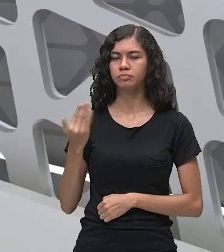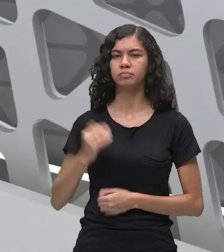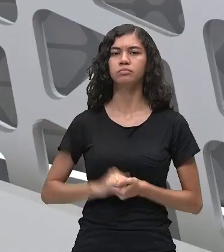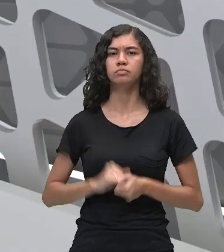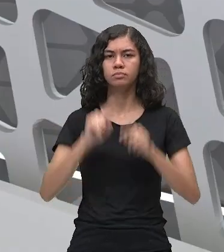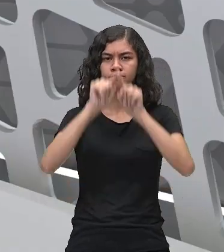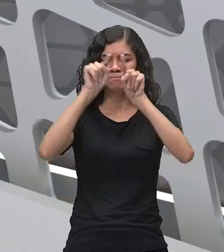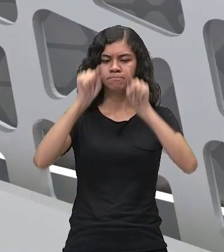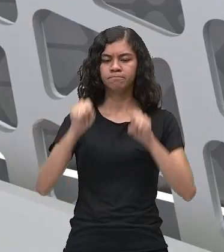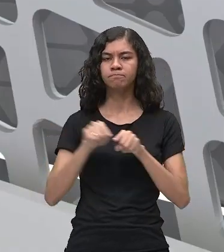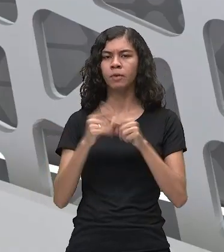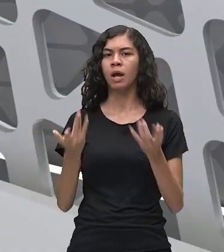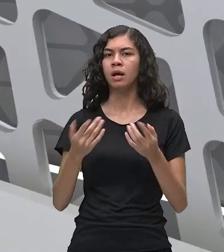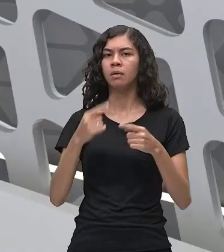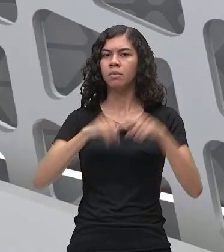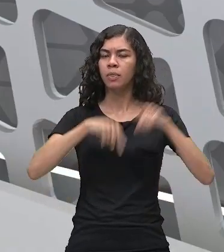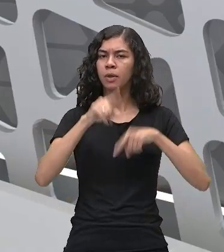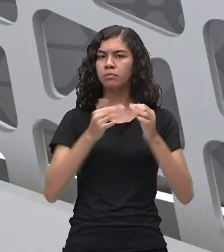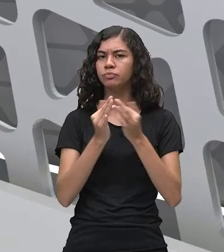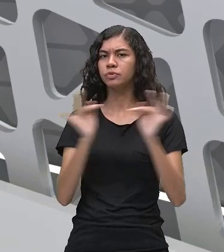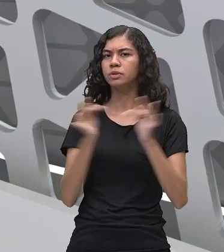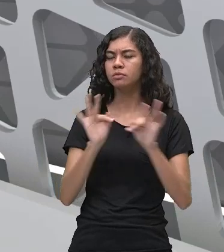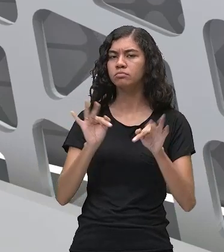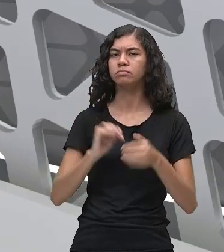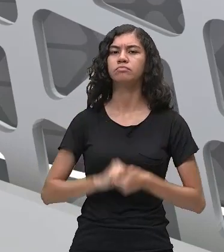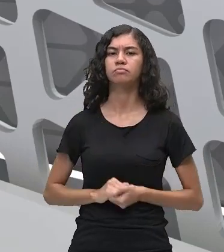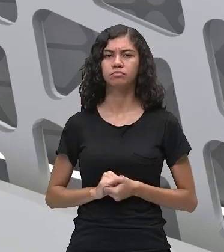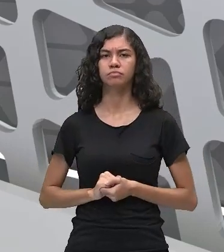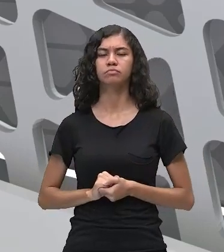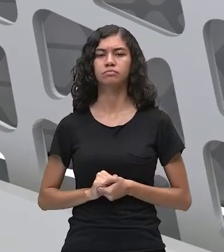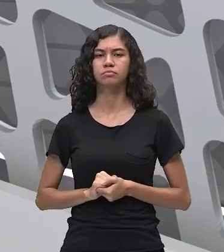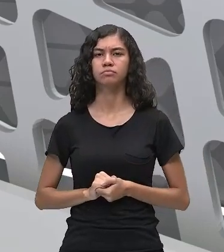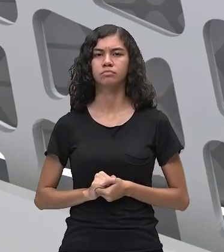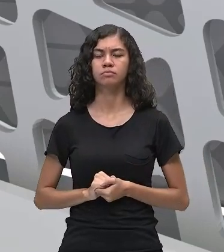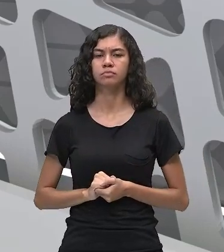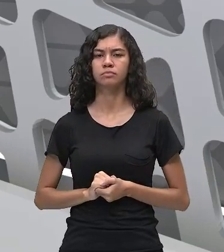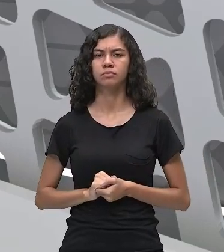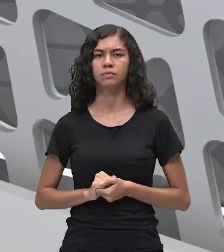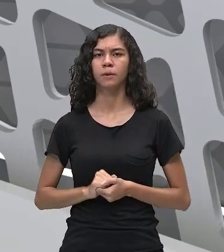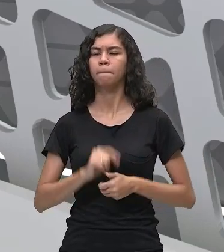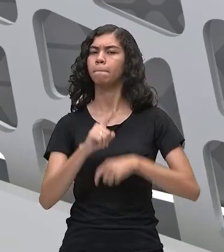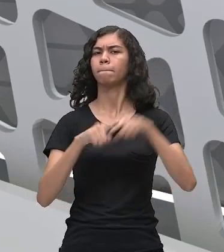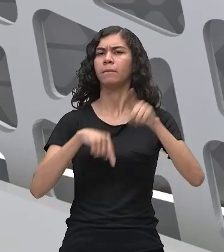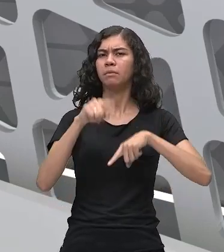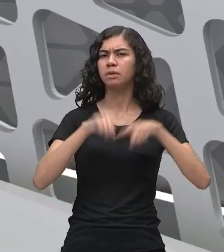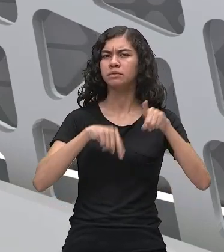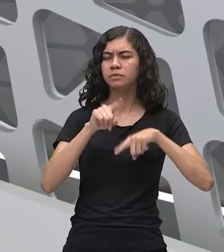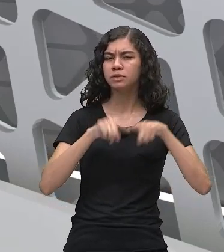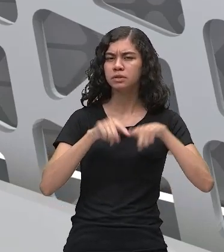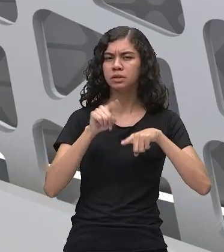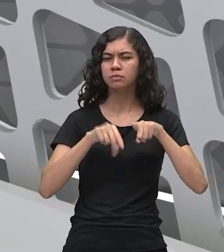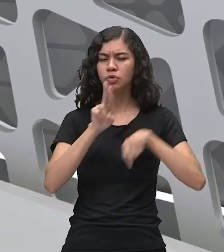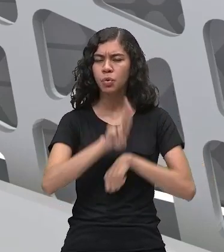são objetos que vão aí, são instrumentos que vão aumentar a nossa força,